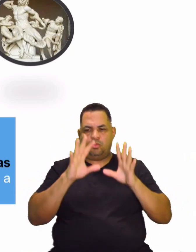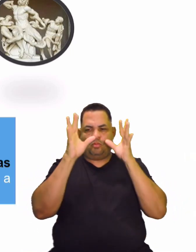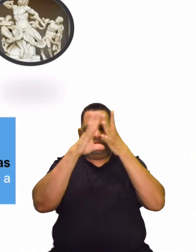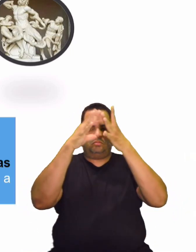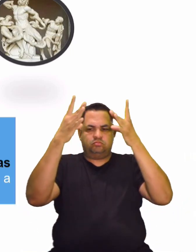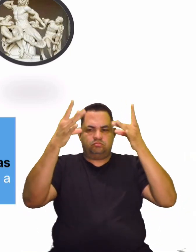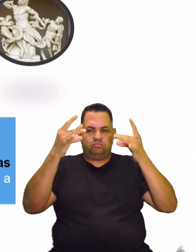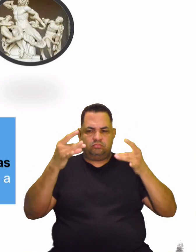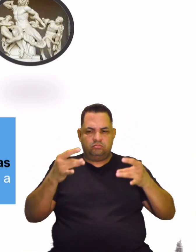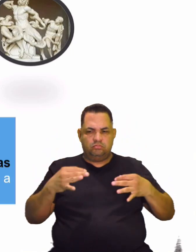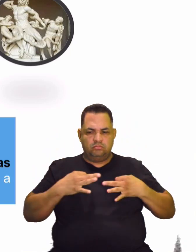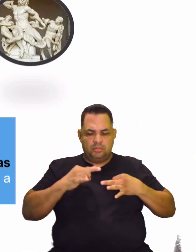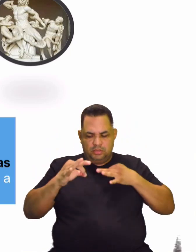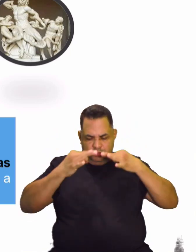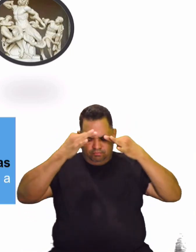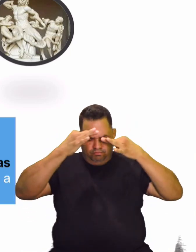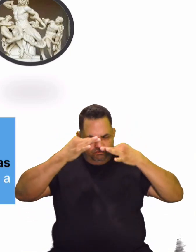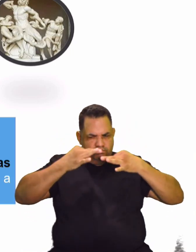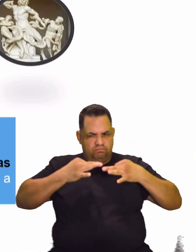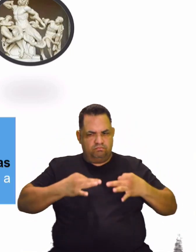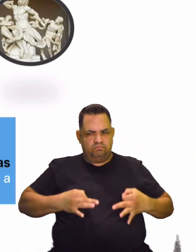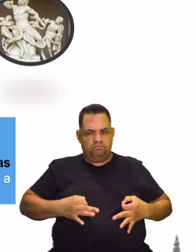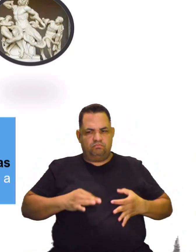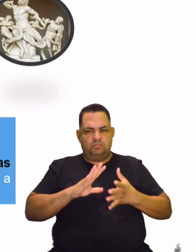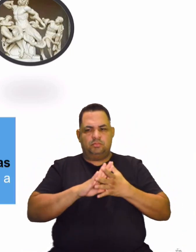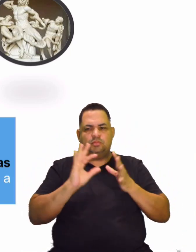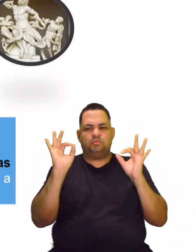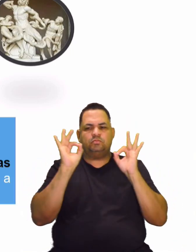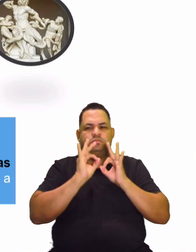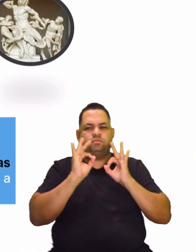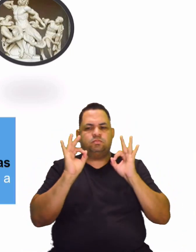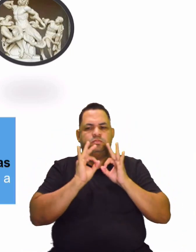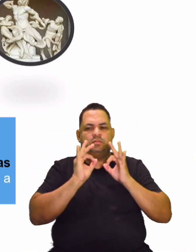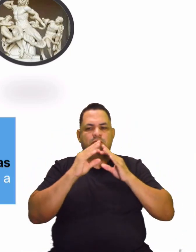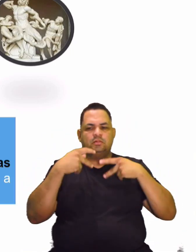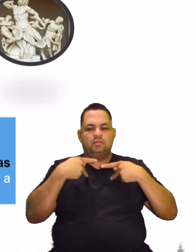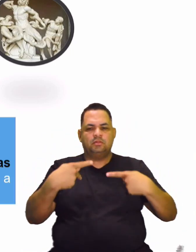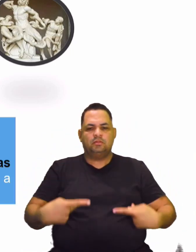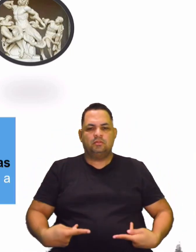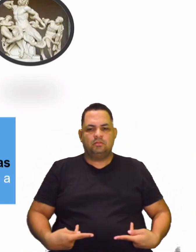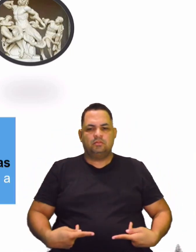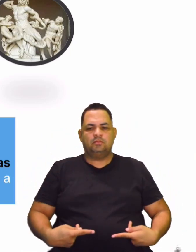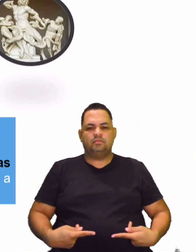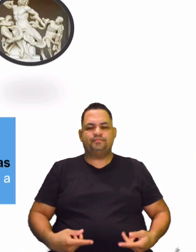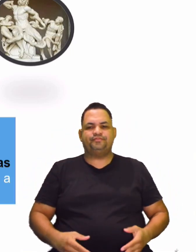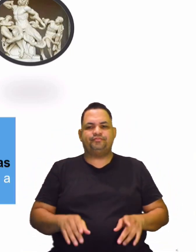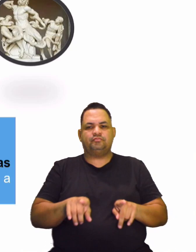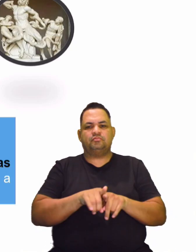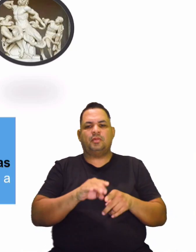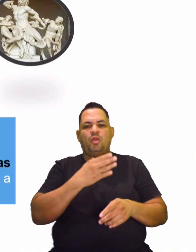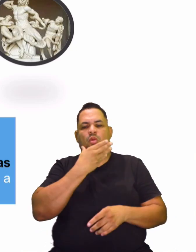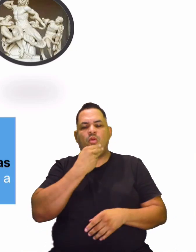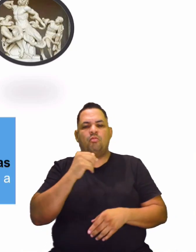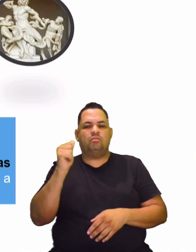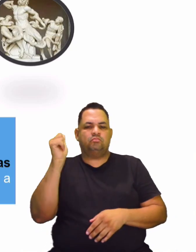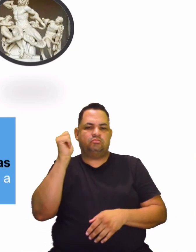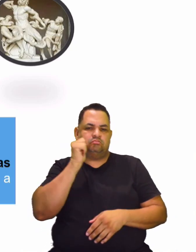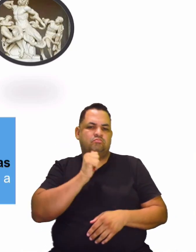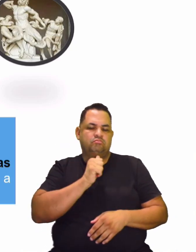a simetria muito perfeita, né, do corpo humano, tanto homens e